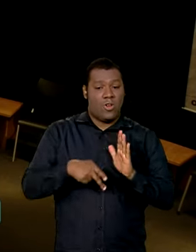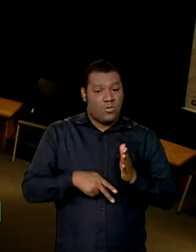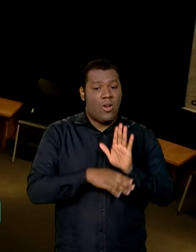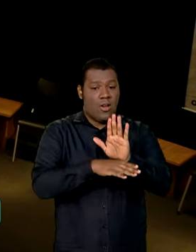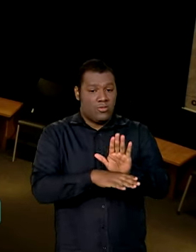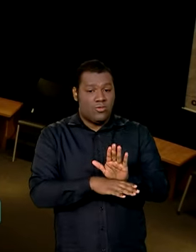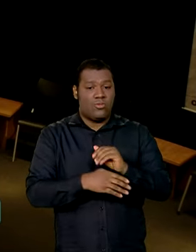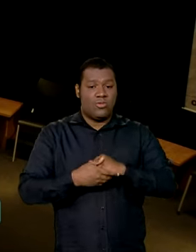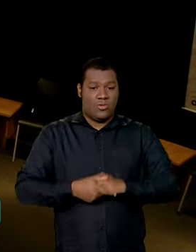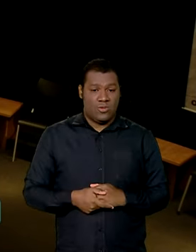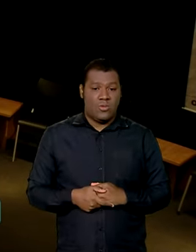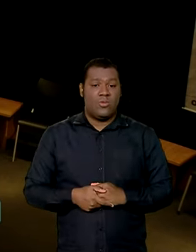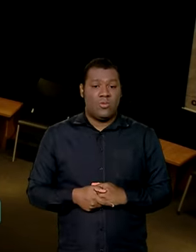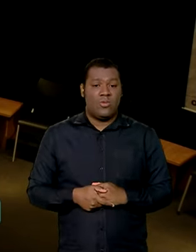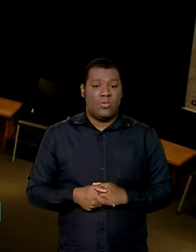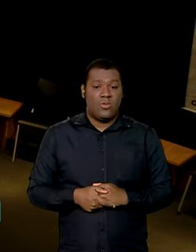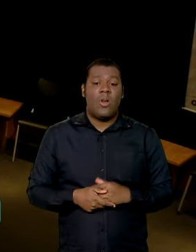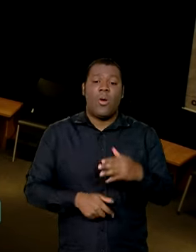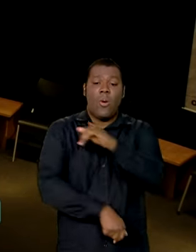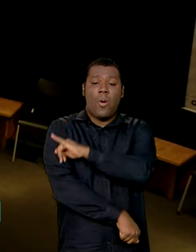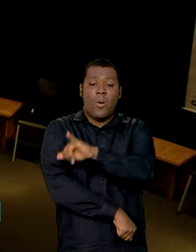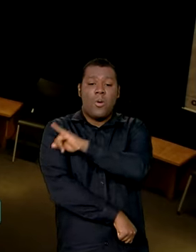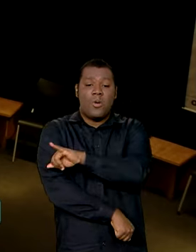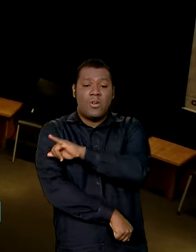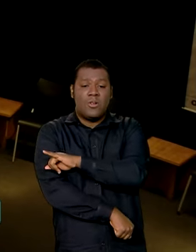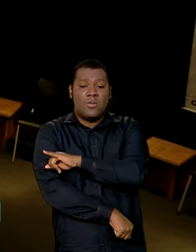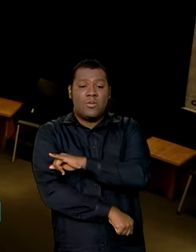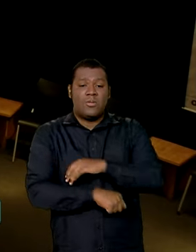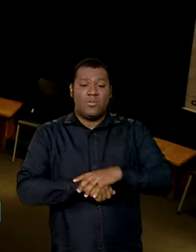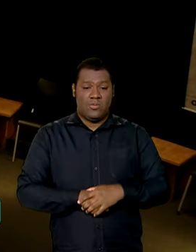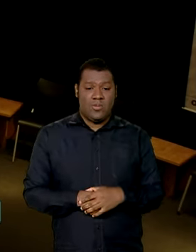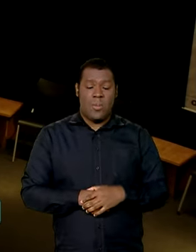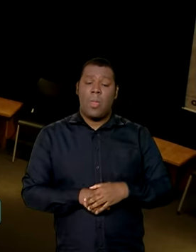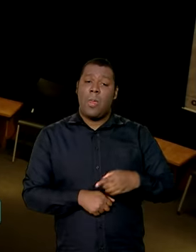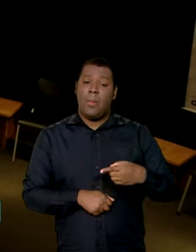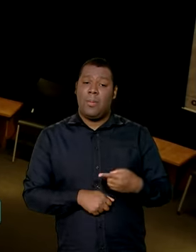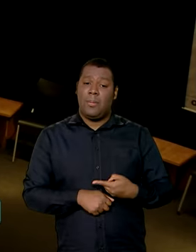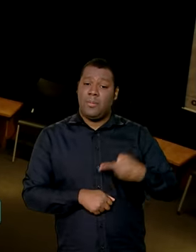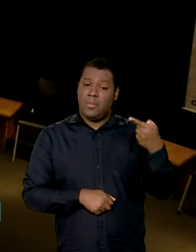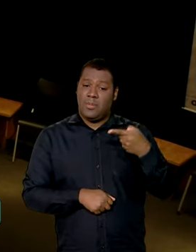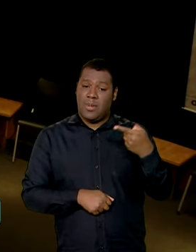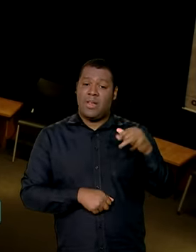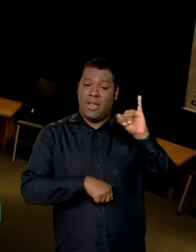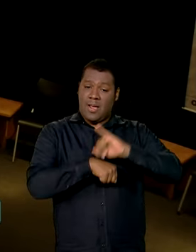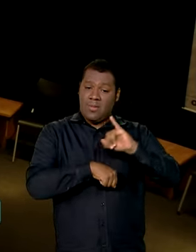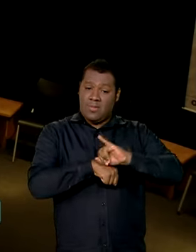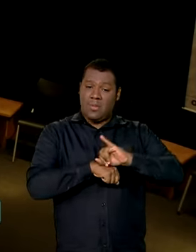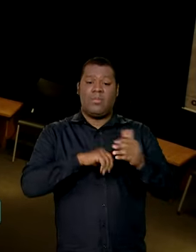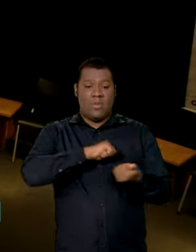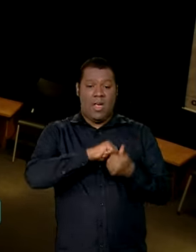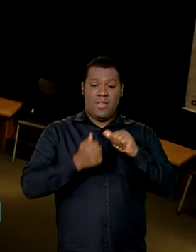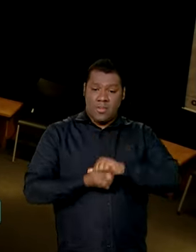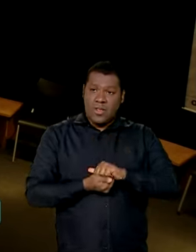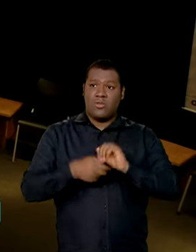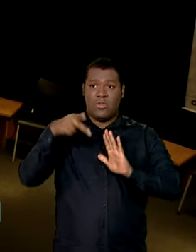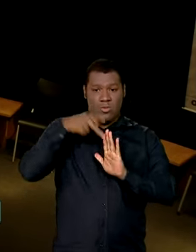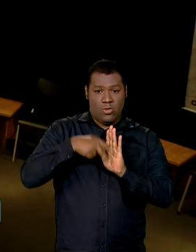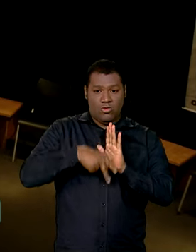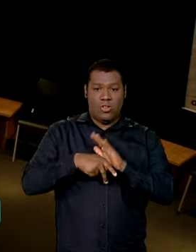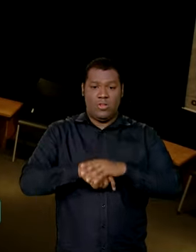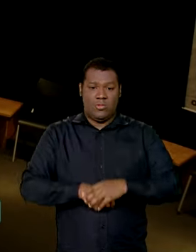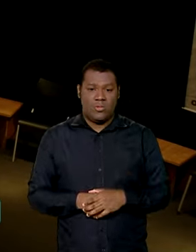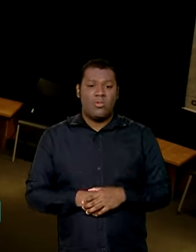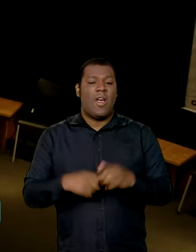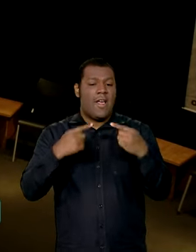Observatório Nacional de Direitos Humanos. E o Rio de Janeiro é a primeira cidade a executar este plano, Vanessa. A cerimônia começa